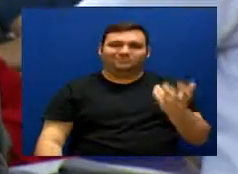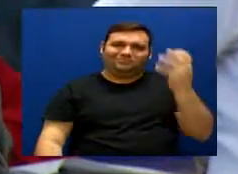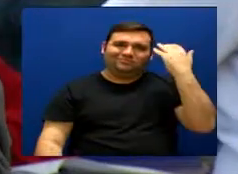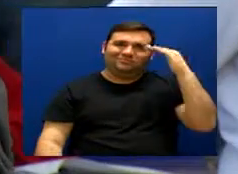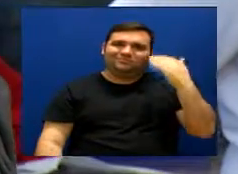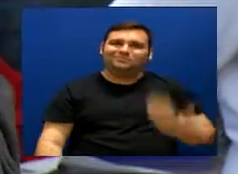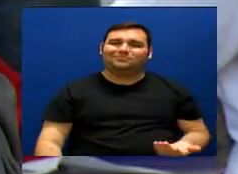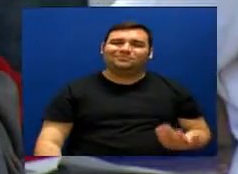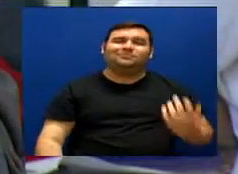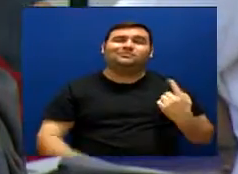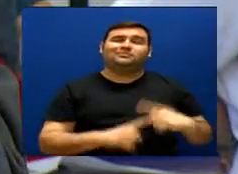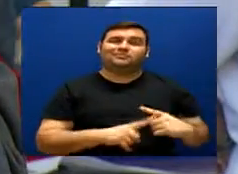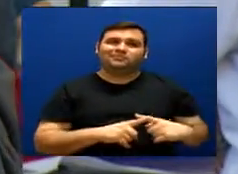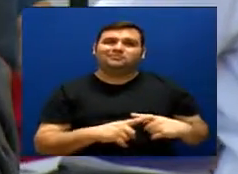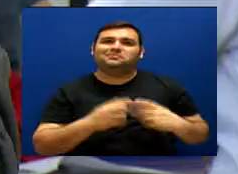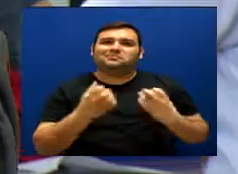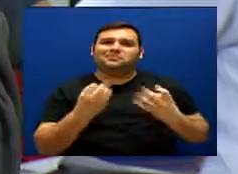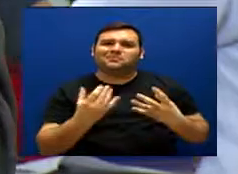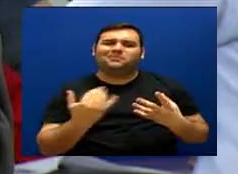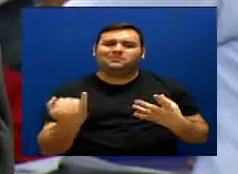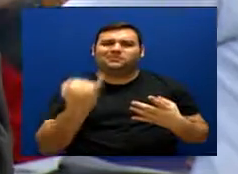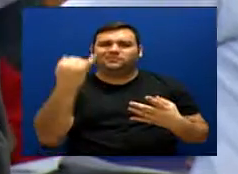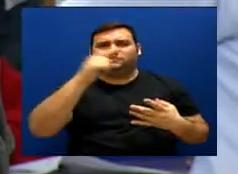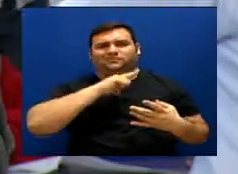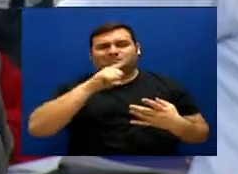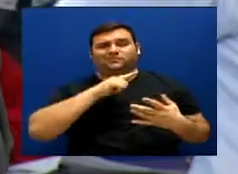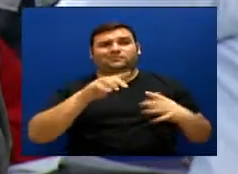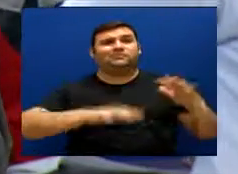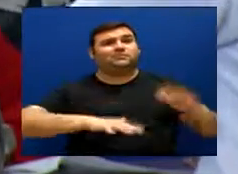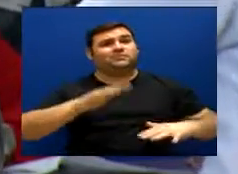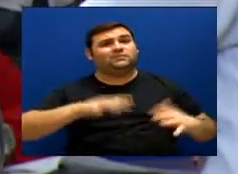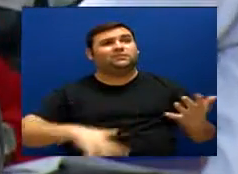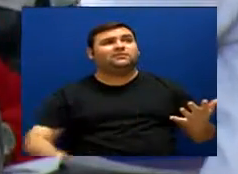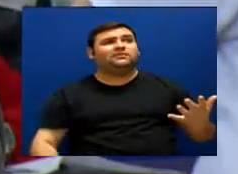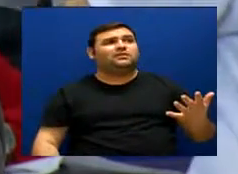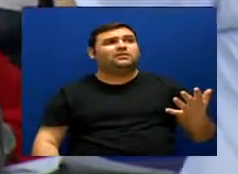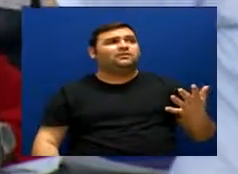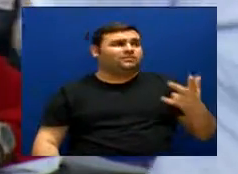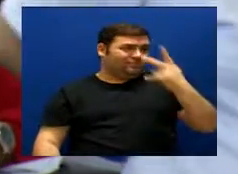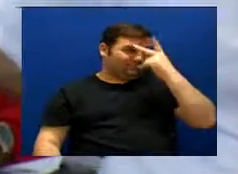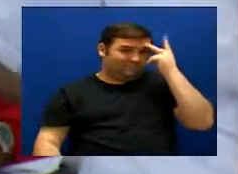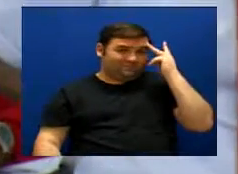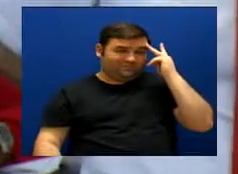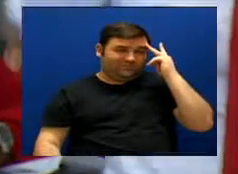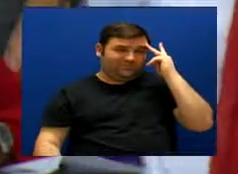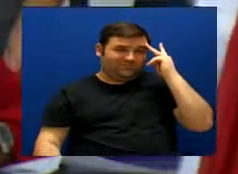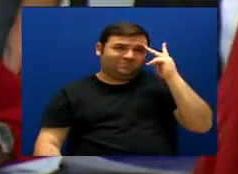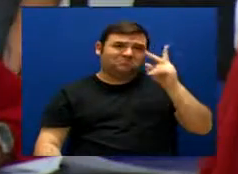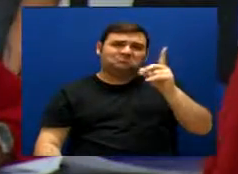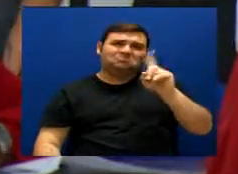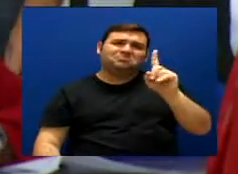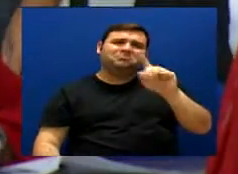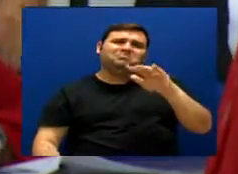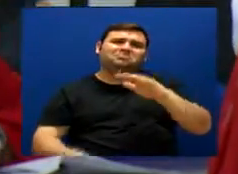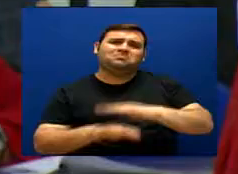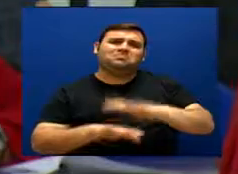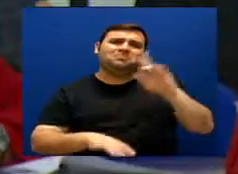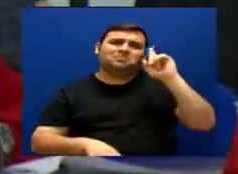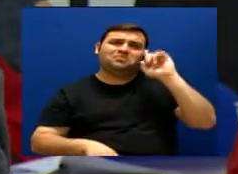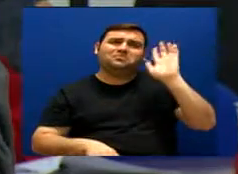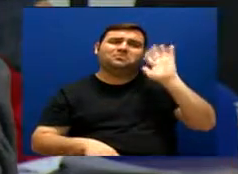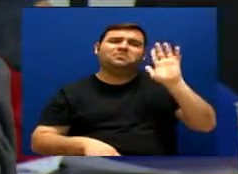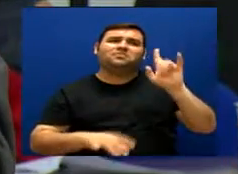Entendendo a importância disso, não só, talvez menos para o elemento humano, e mais